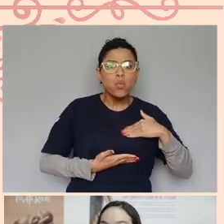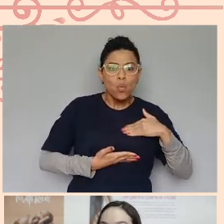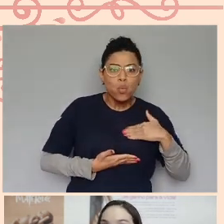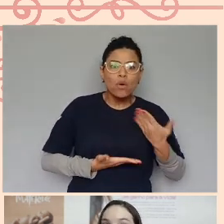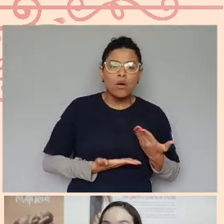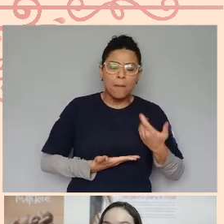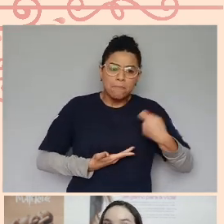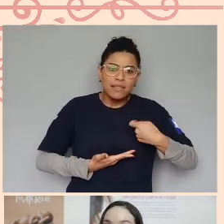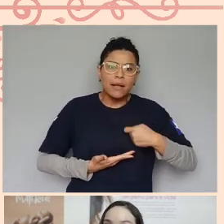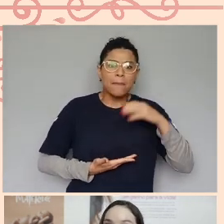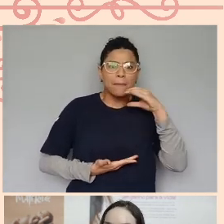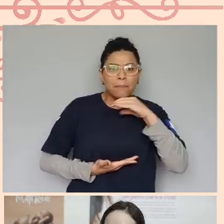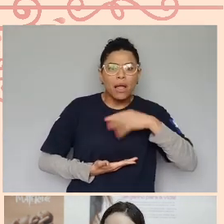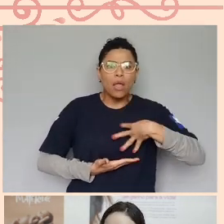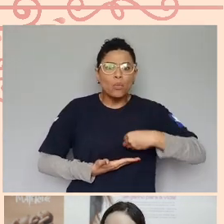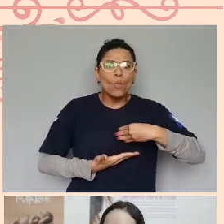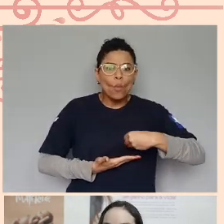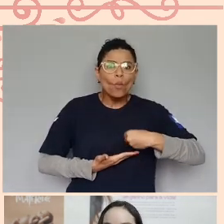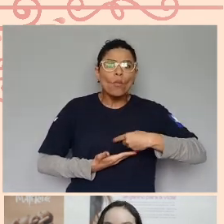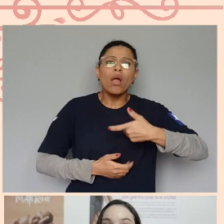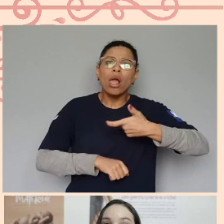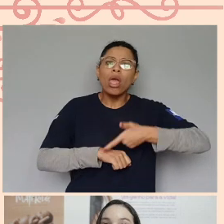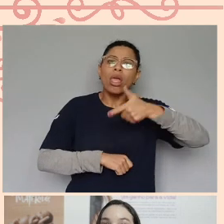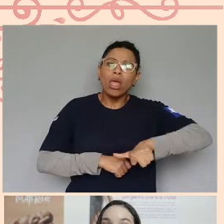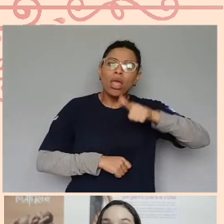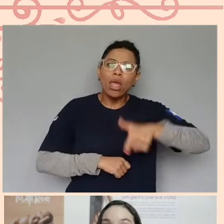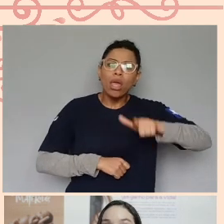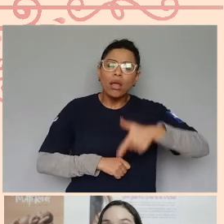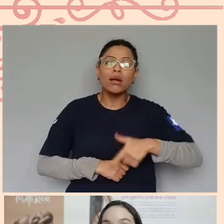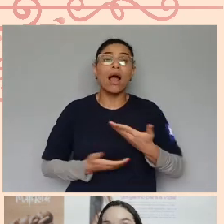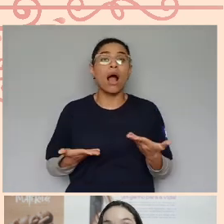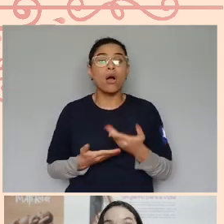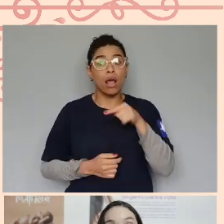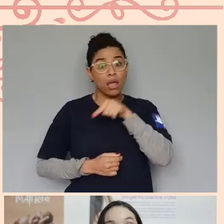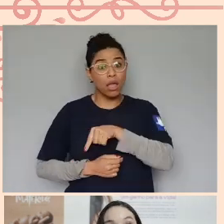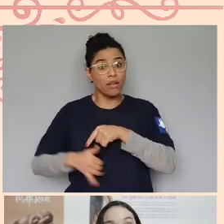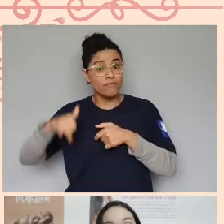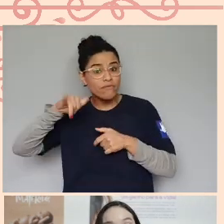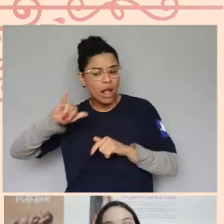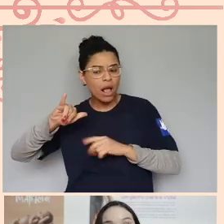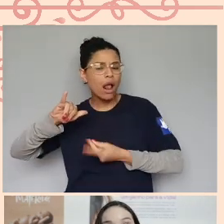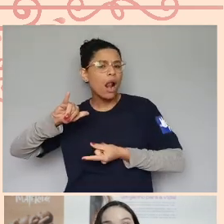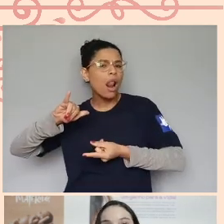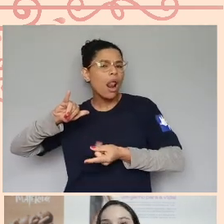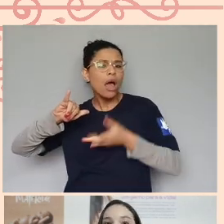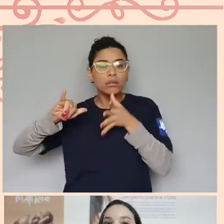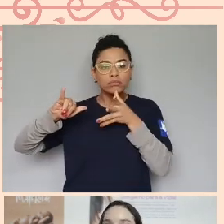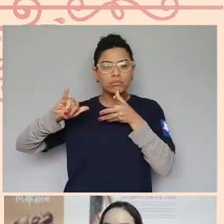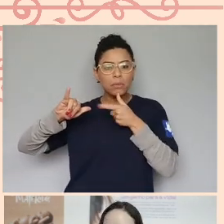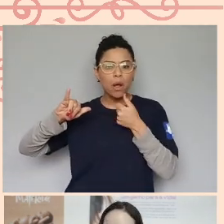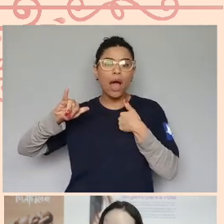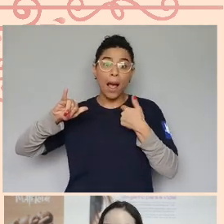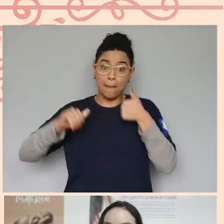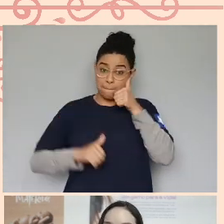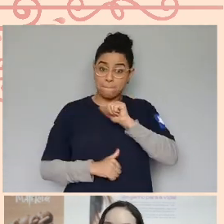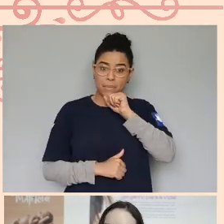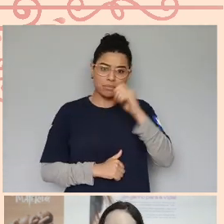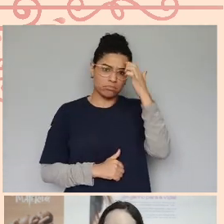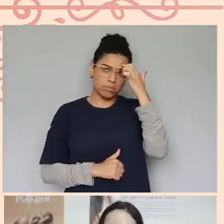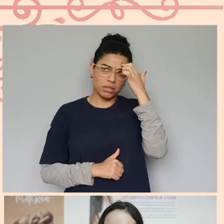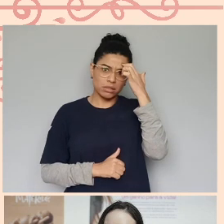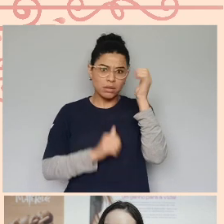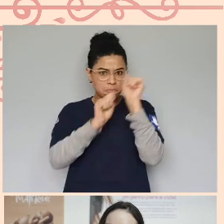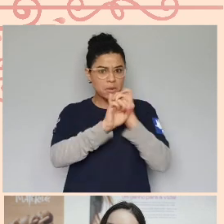ele precisa mamar com mais frequência e quando ela dá a fórmula, ele fica muito tempo saciado. Então, o que essa mãe imagina? Que o